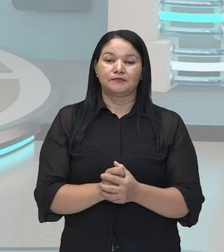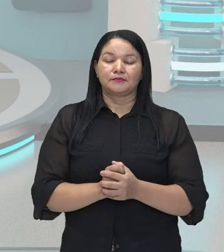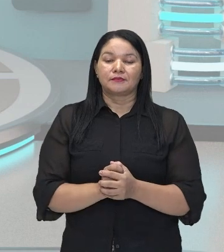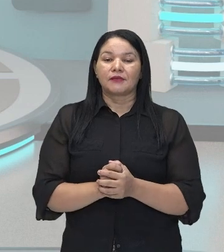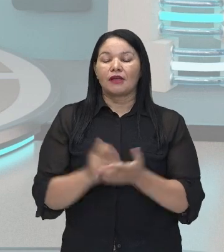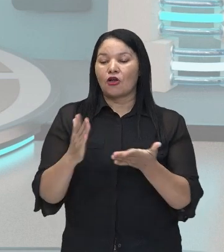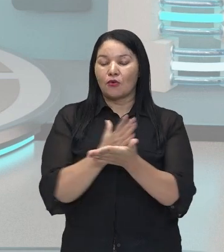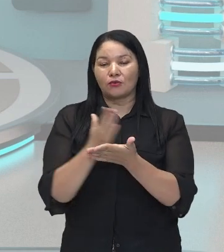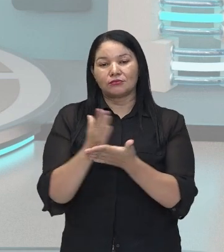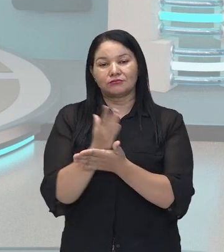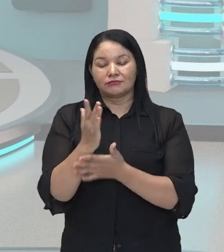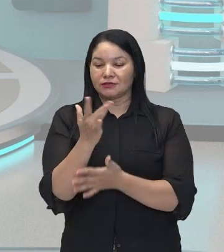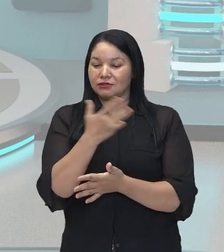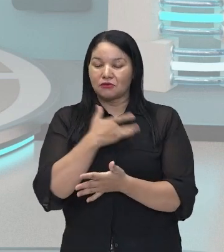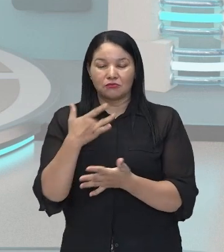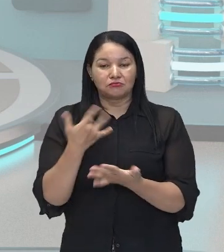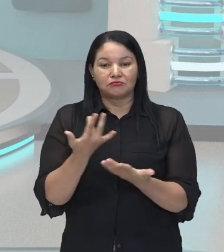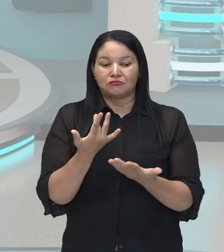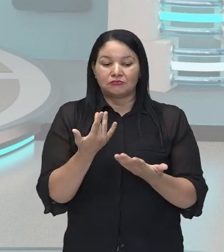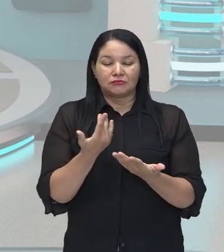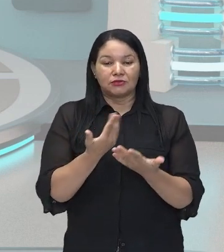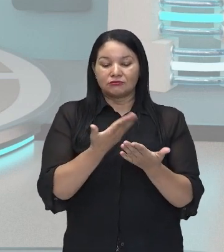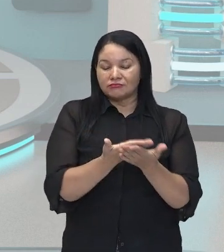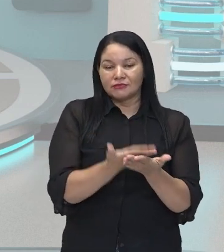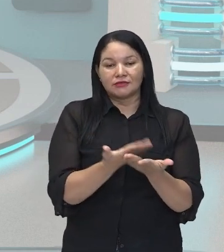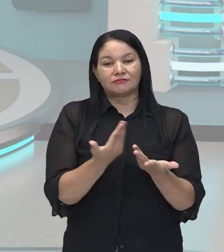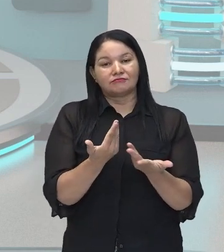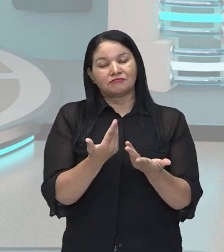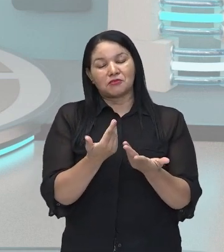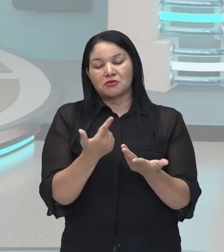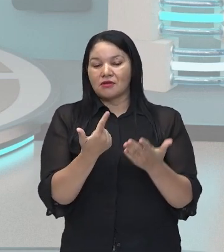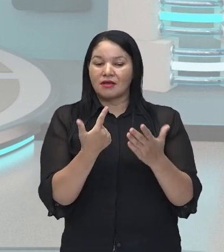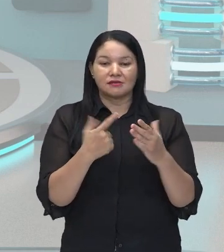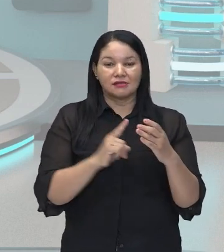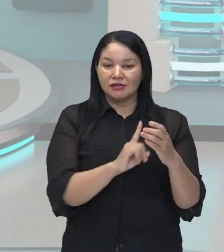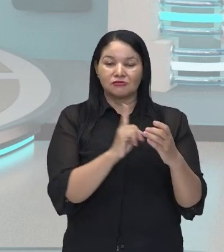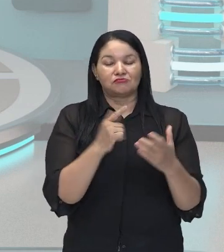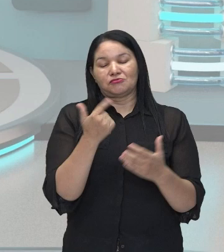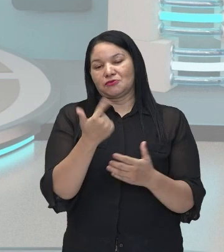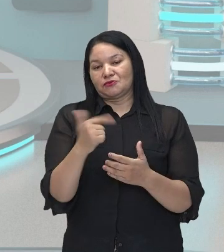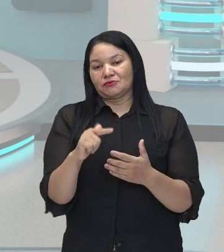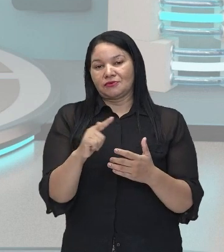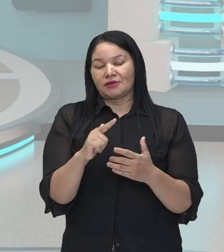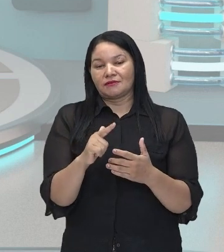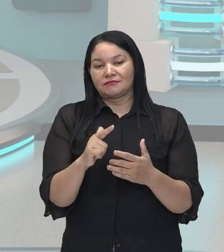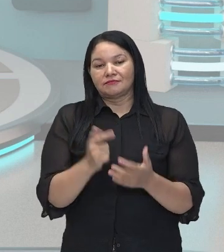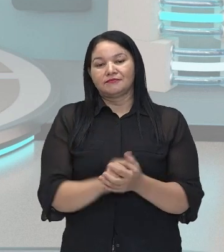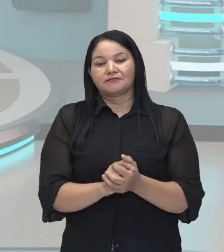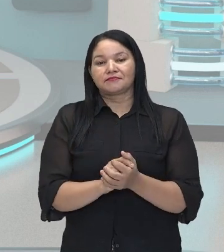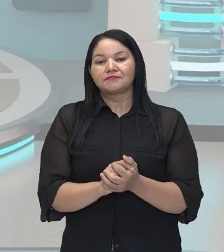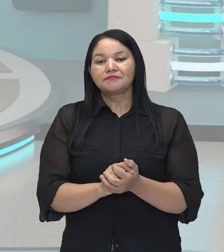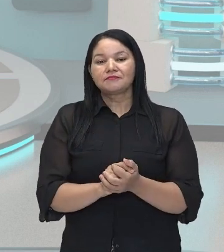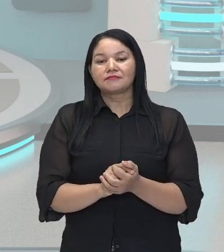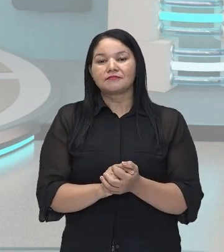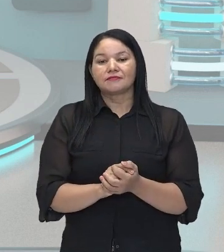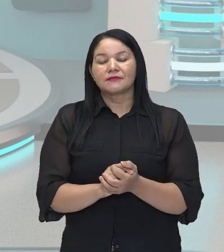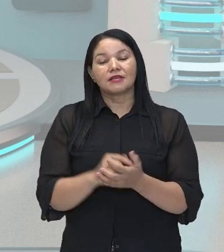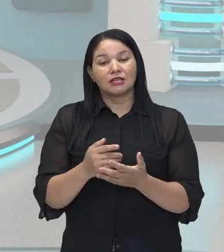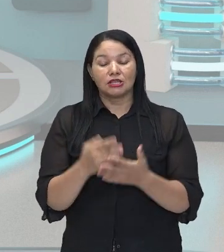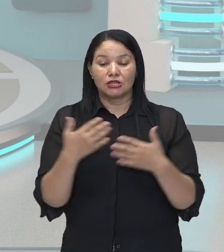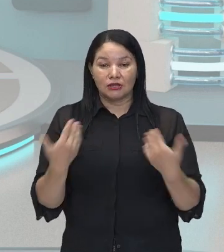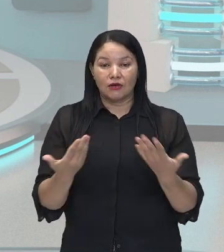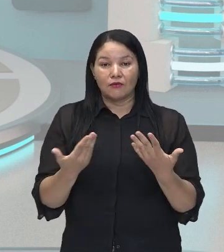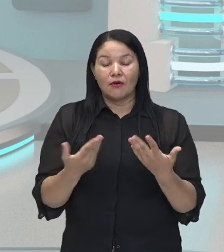acesso a condições mínimas, certo? A direitos básicos, como saúde e educação. Então percebo que